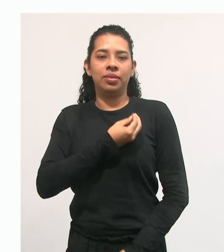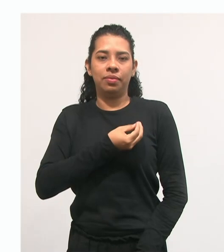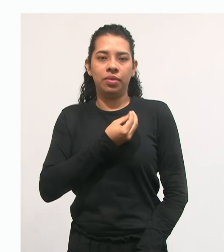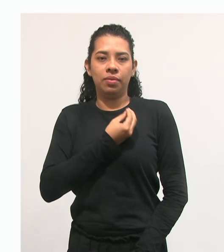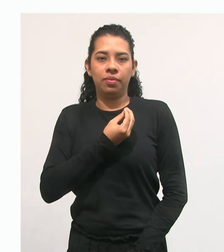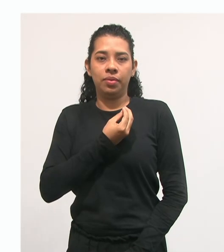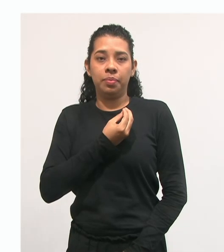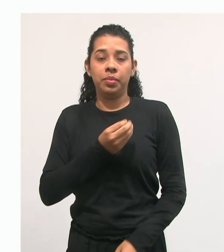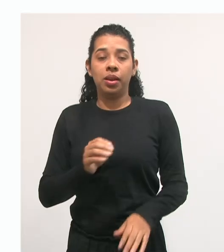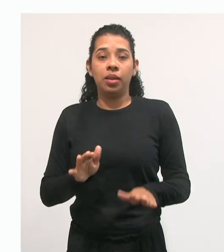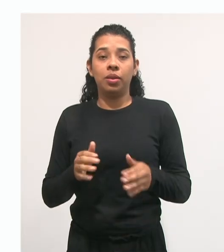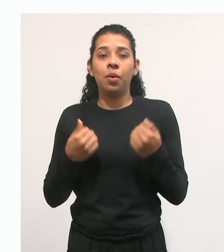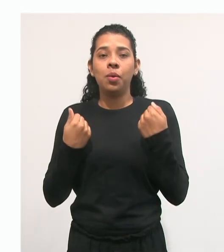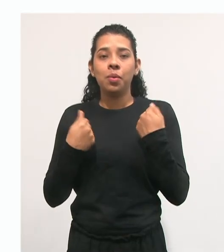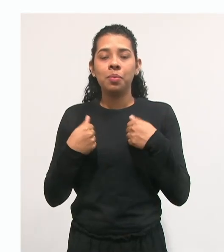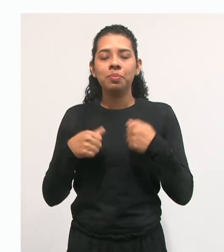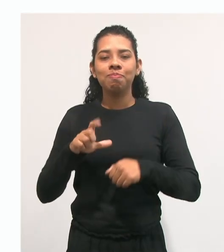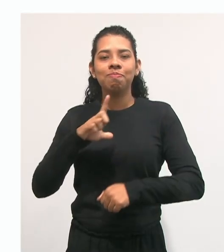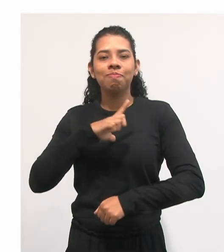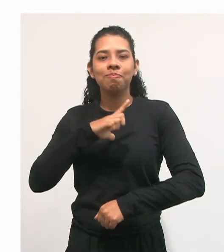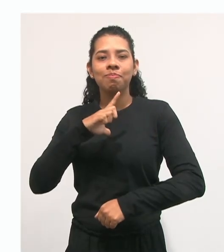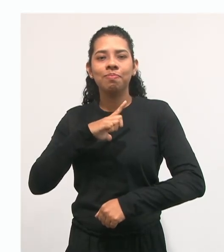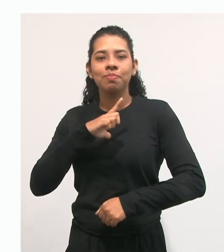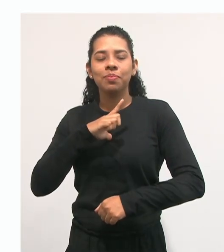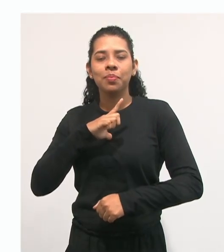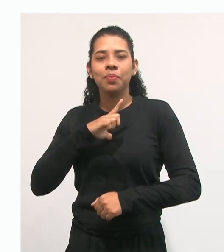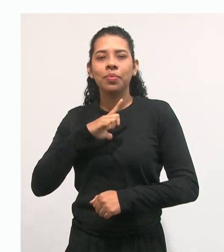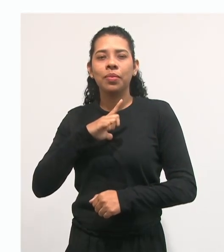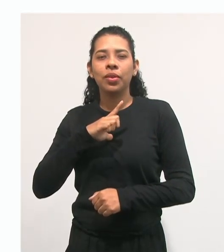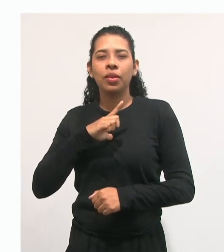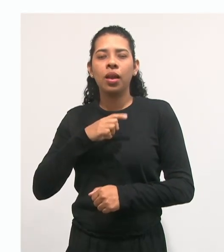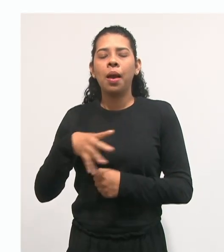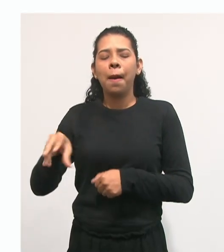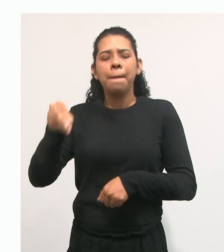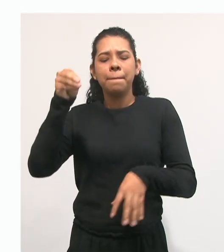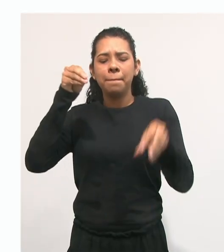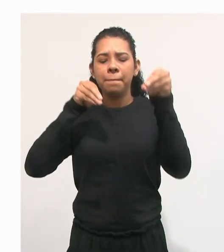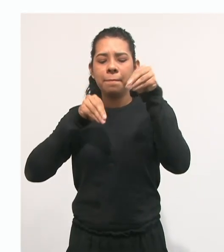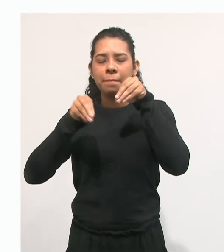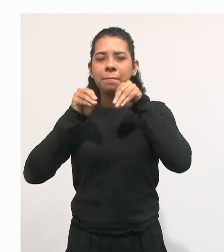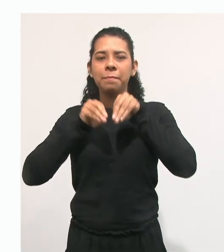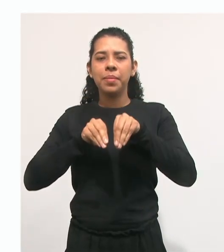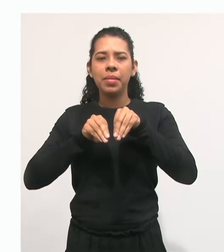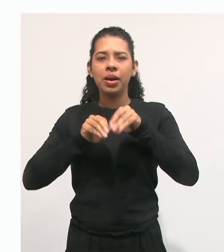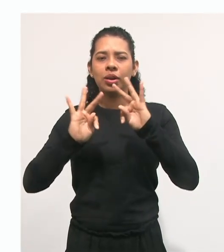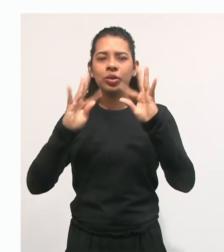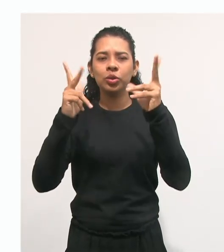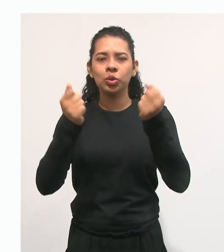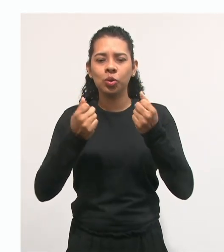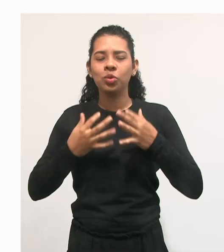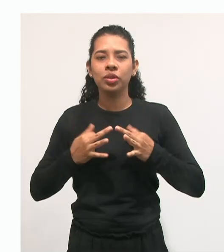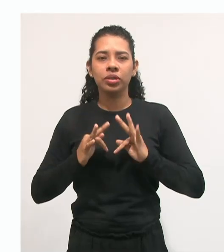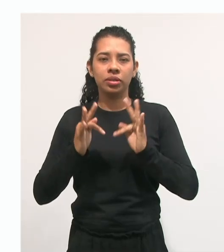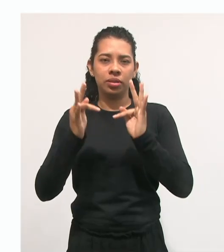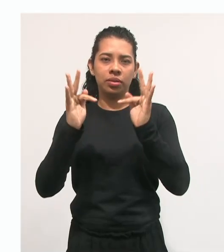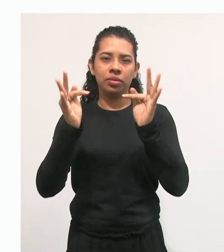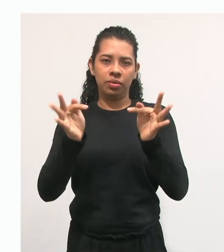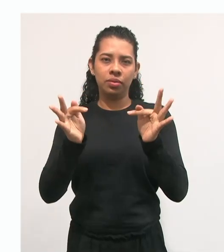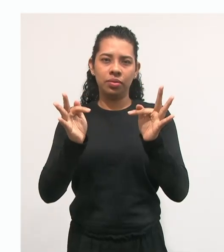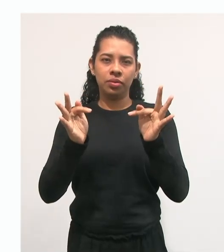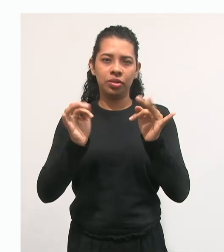A adoção dessas novas metodologias envolve a aplicação das tecnologias